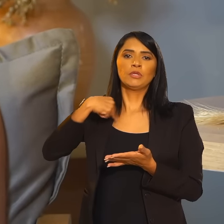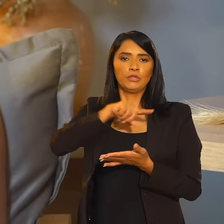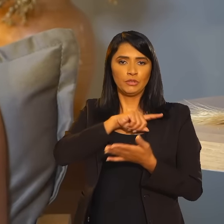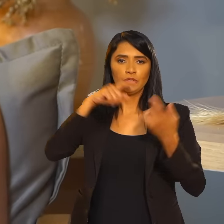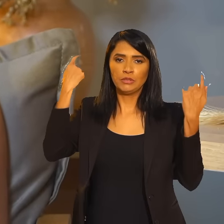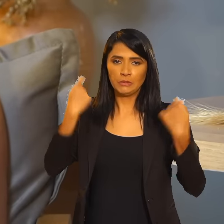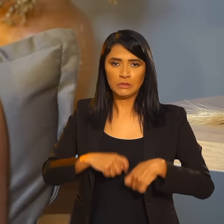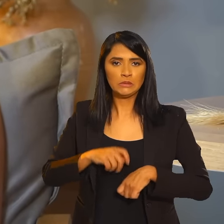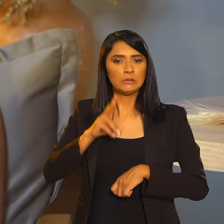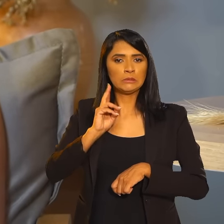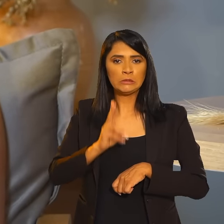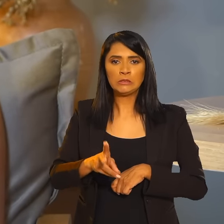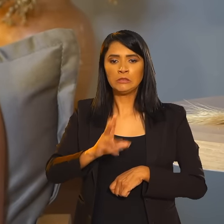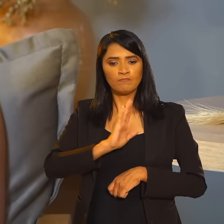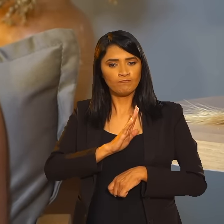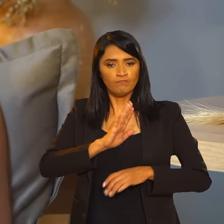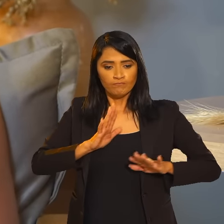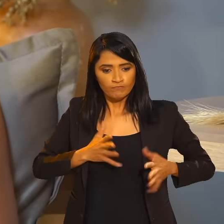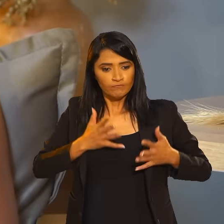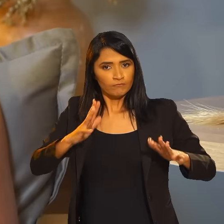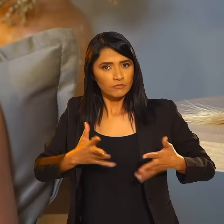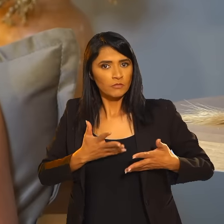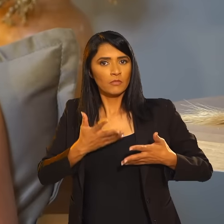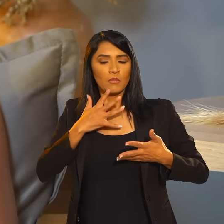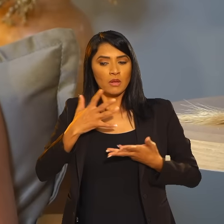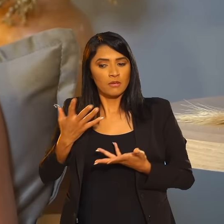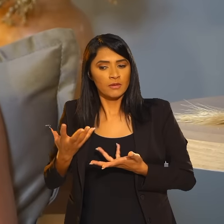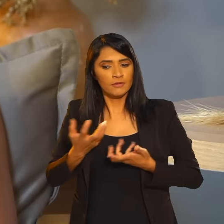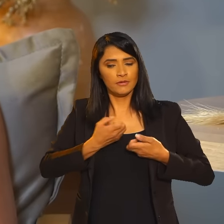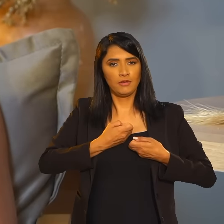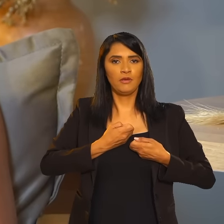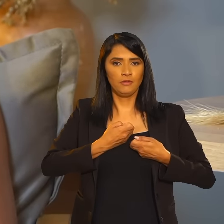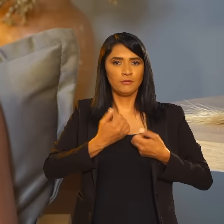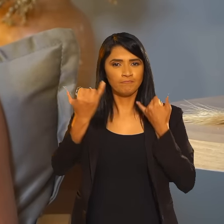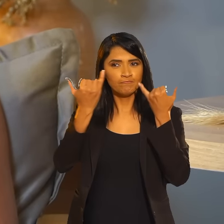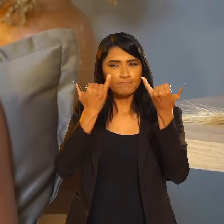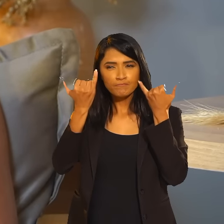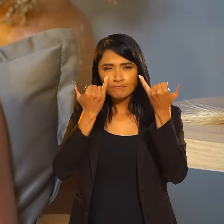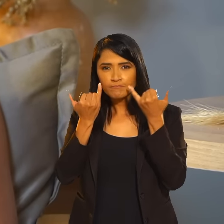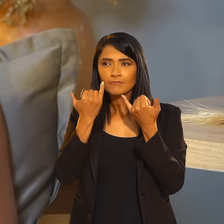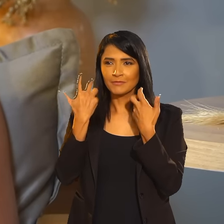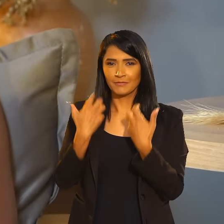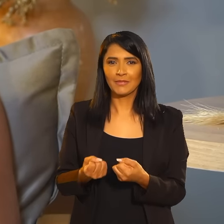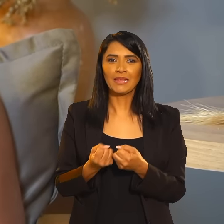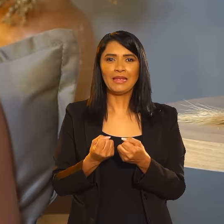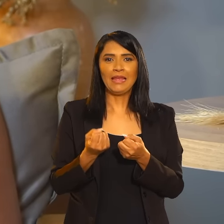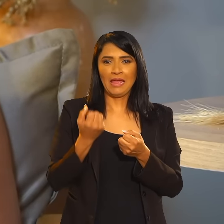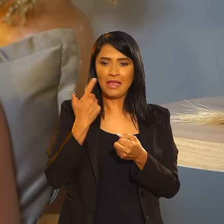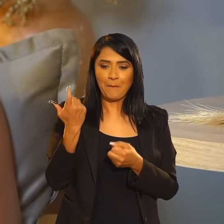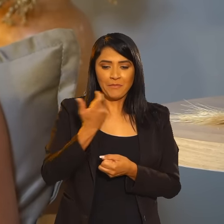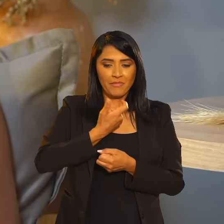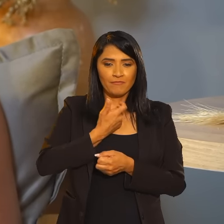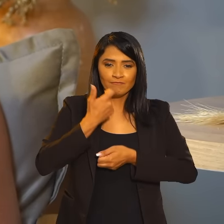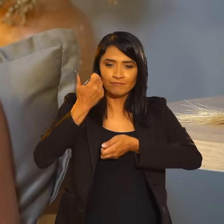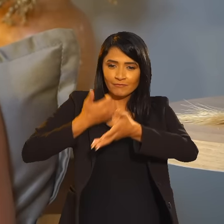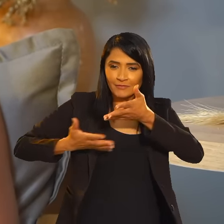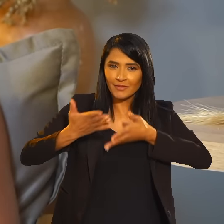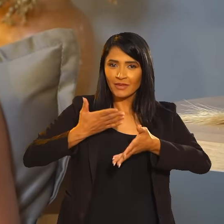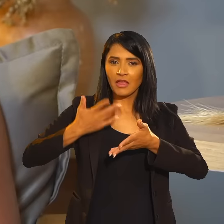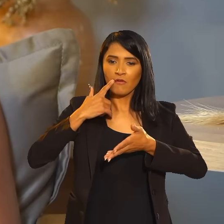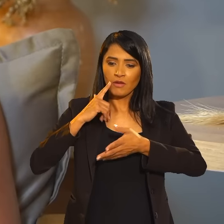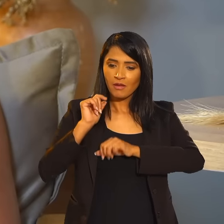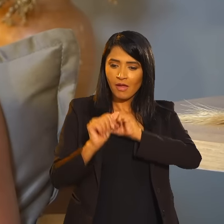gente precisa cultivar o coração para que ele seja receptivo e para que a palavra possa ser